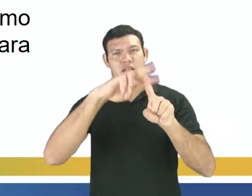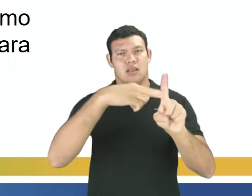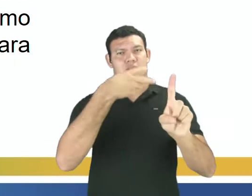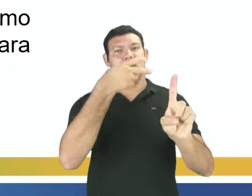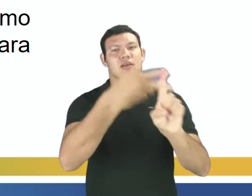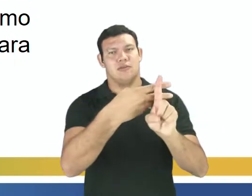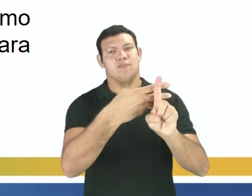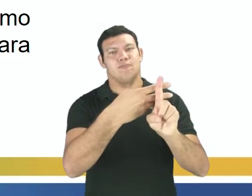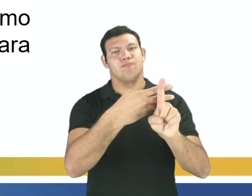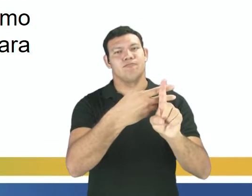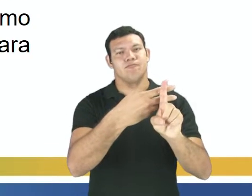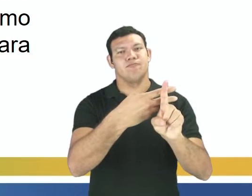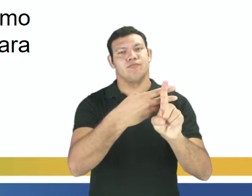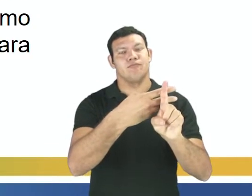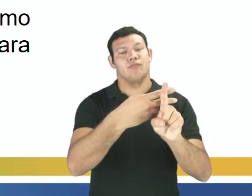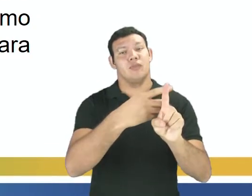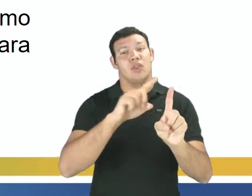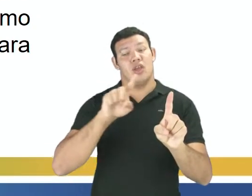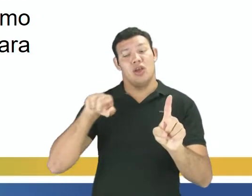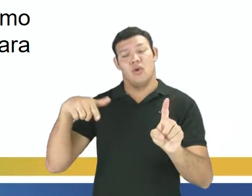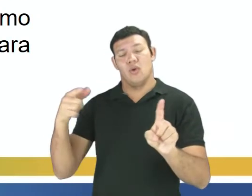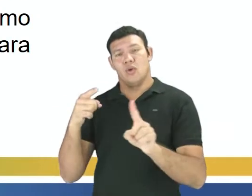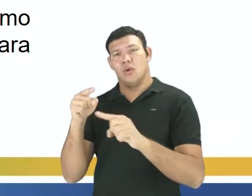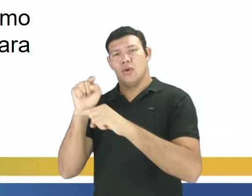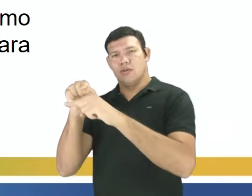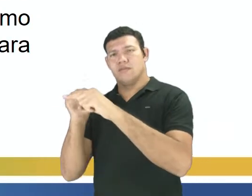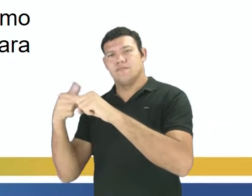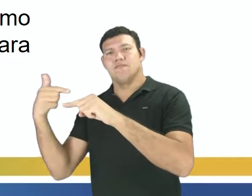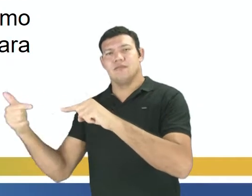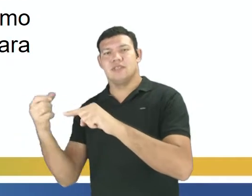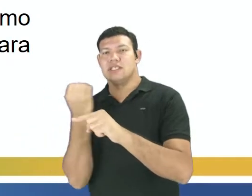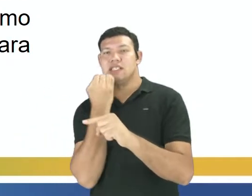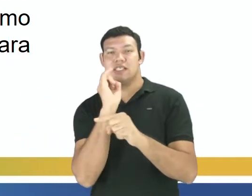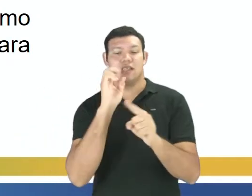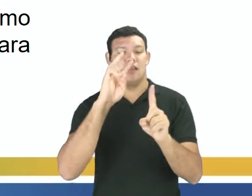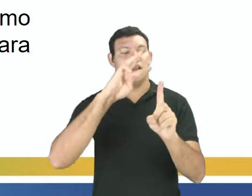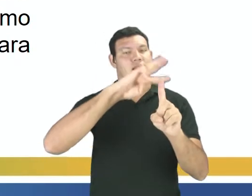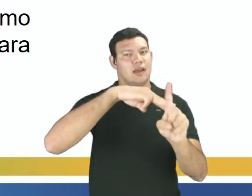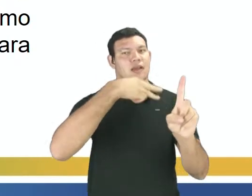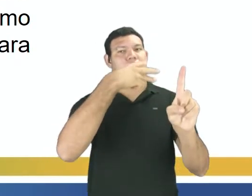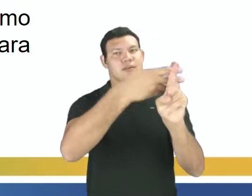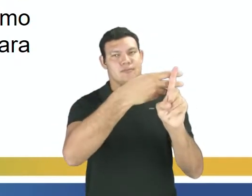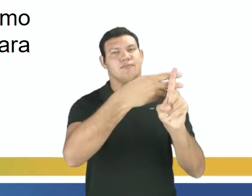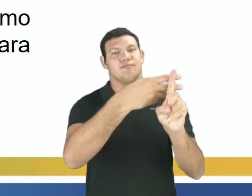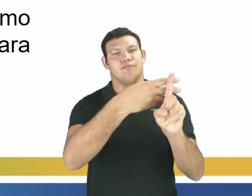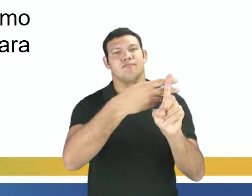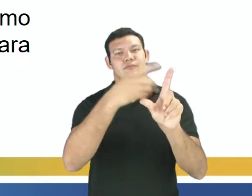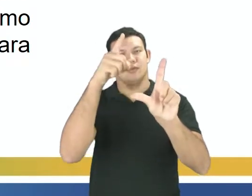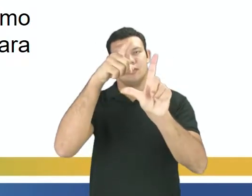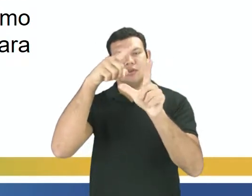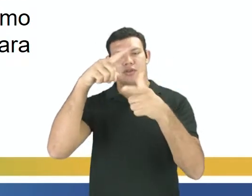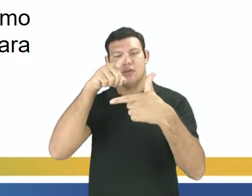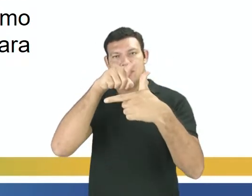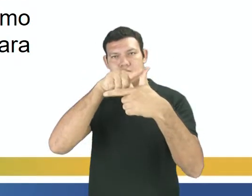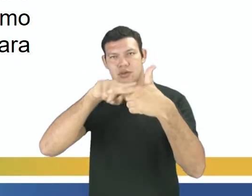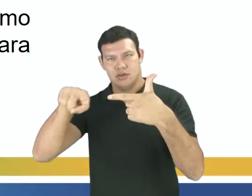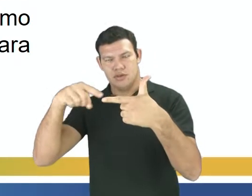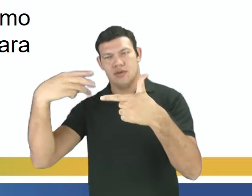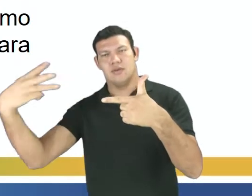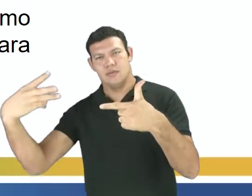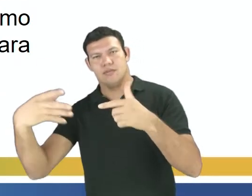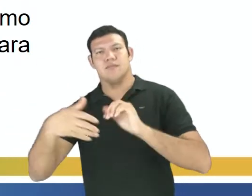temos que dividir a outra por 2. Se triplicarmos uma delas, devemos dividir a outra por 3 e assim